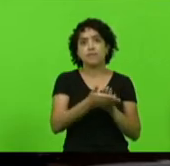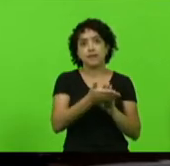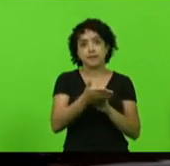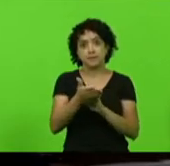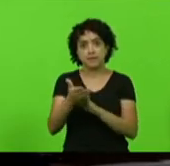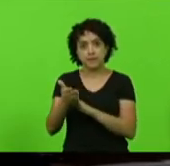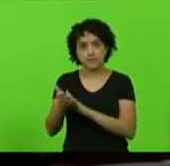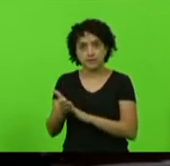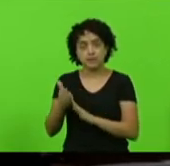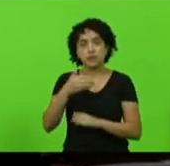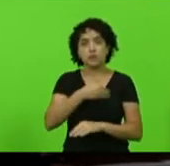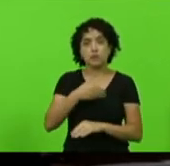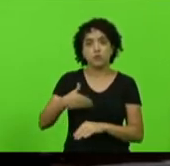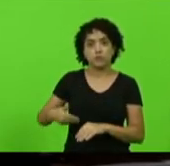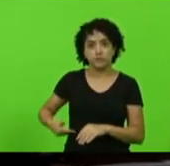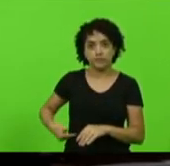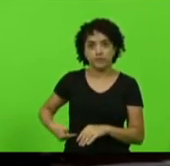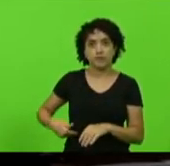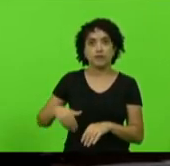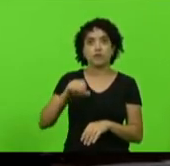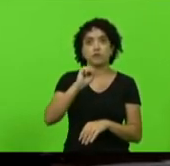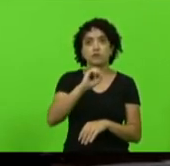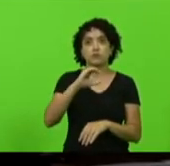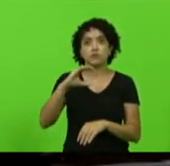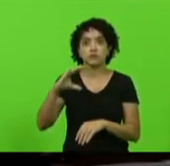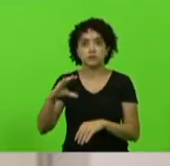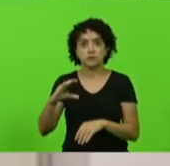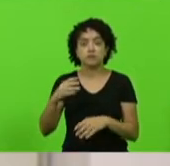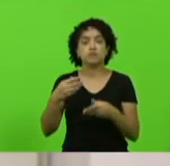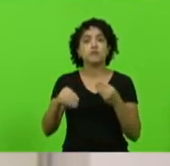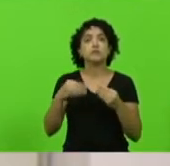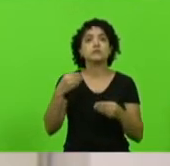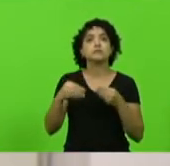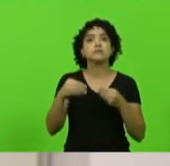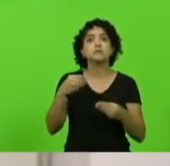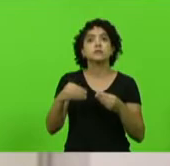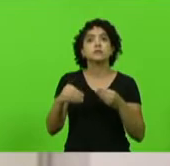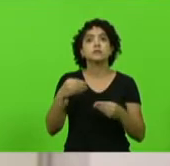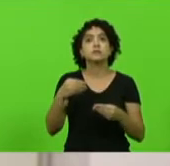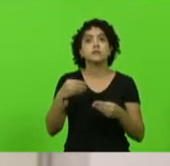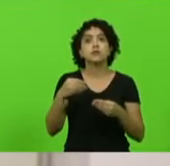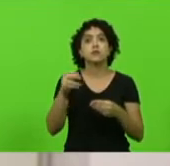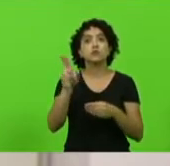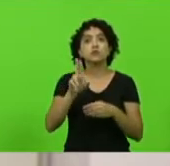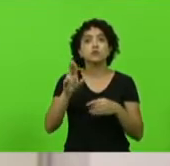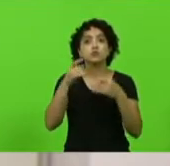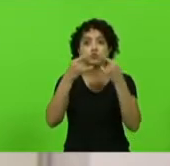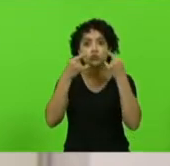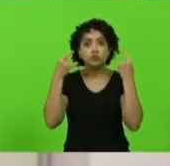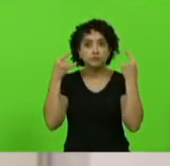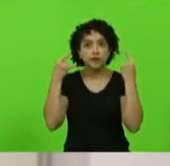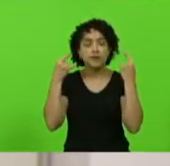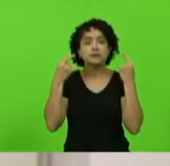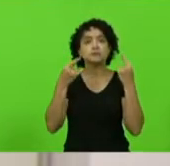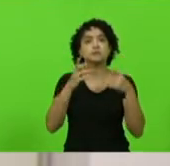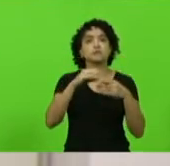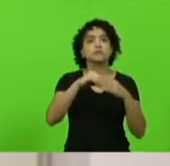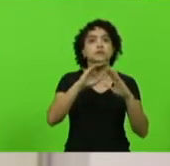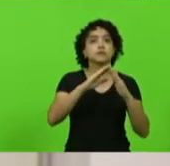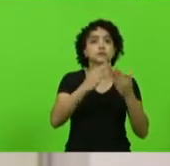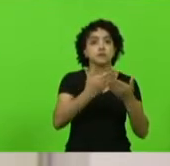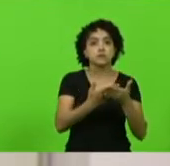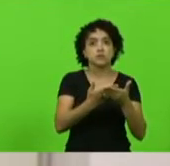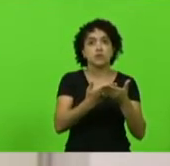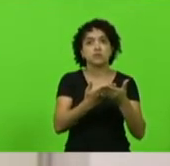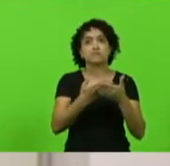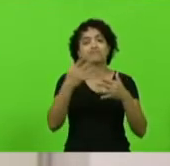parabenizar o governo do Estado pela flexibilização do uso de máscaras nas escolas.